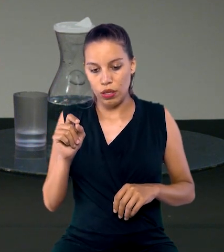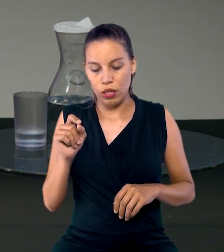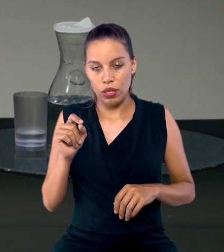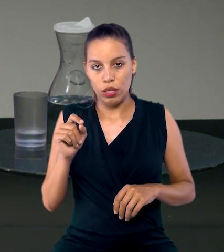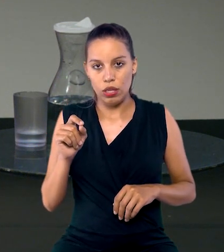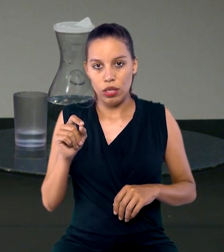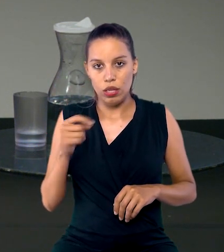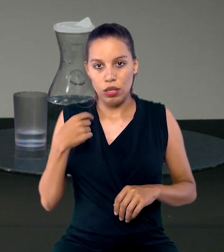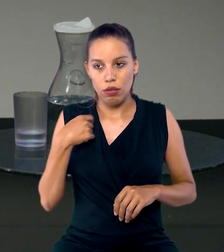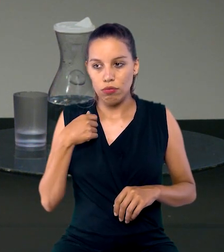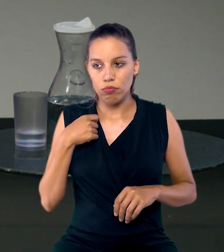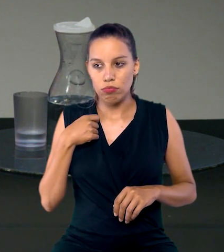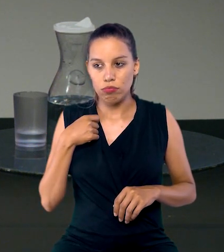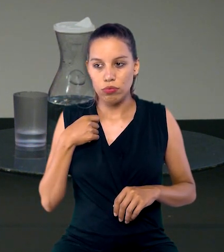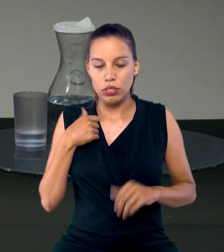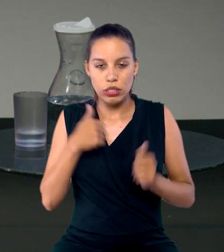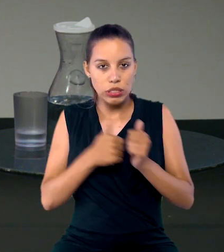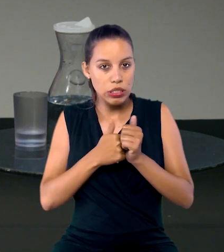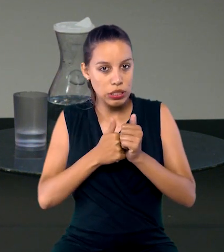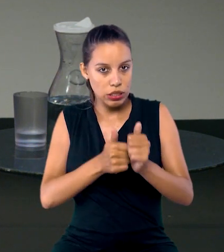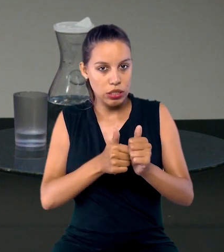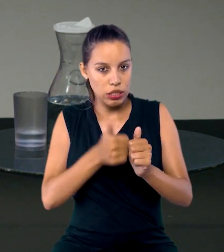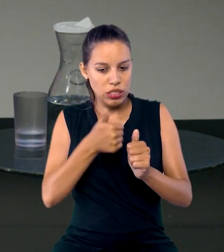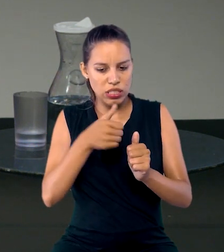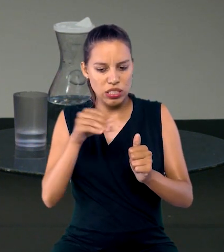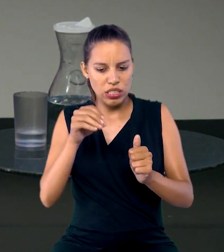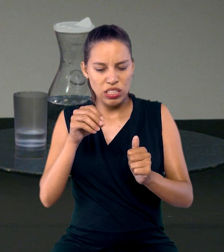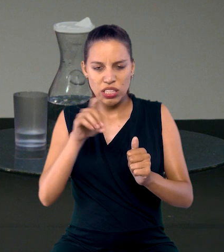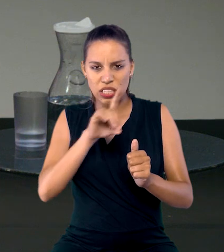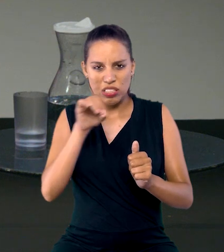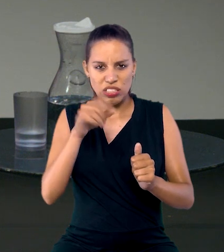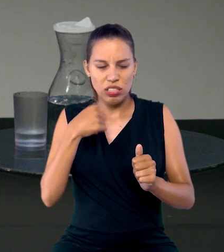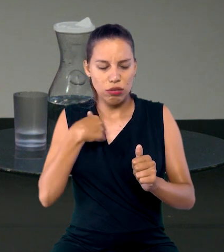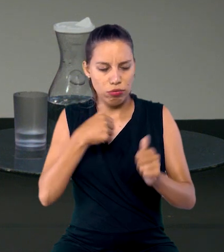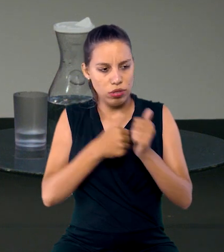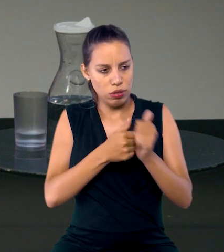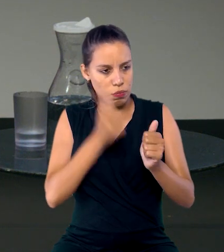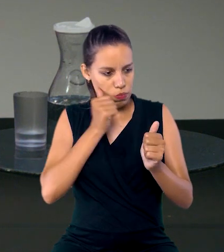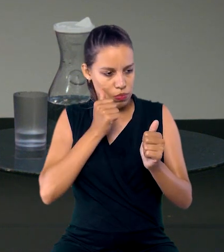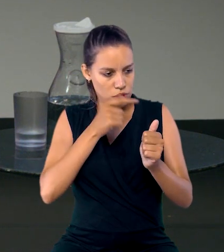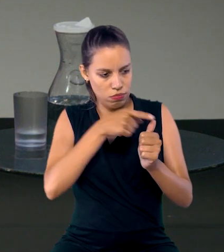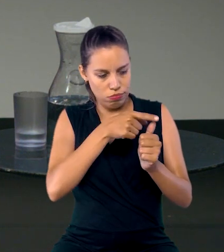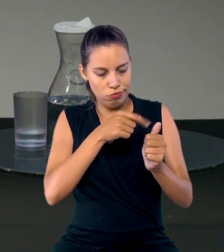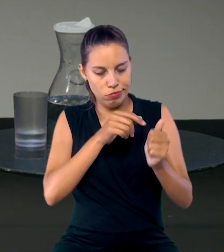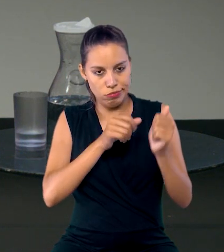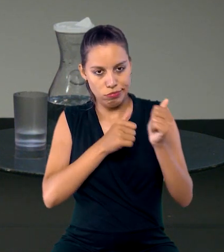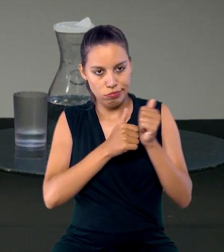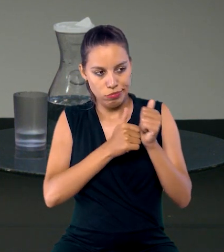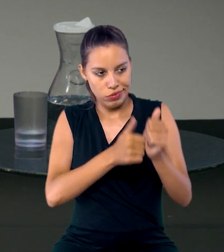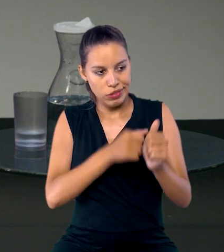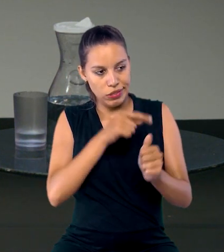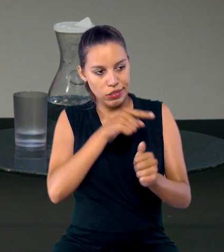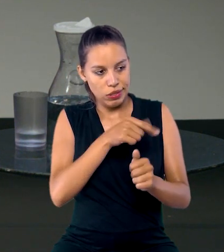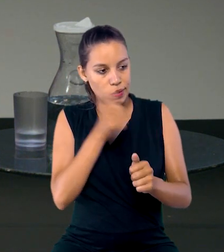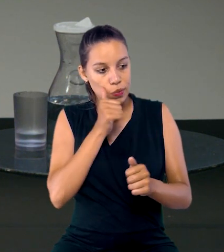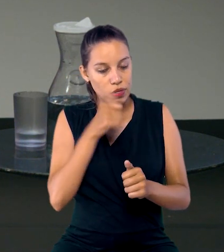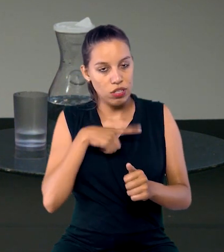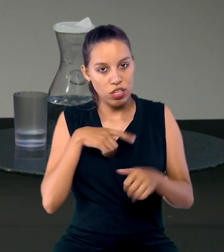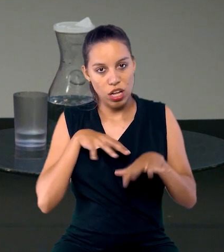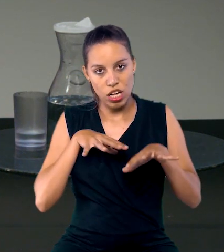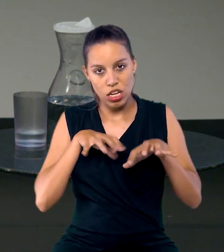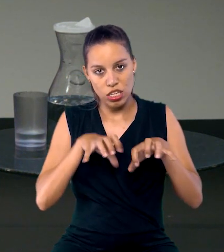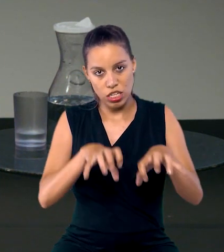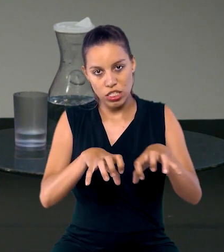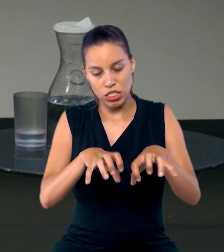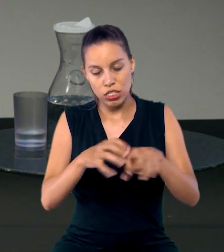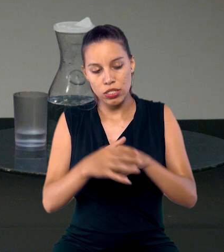os mais de 100 dias de uma mulher, a Ilse, que estava com câncer,